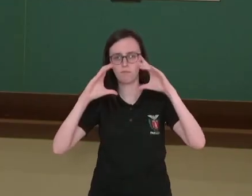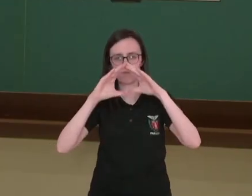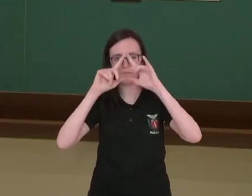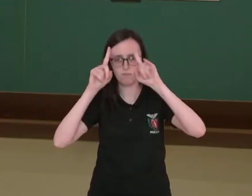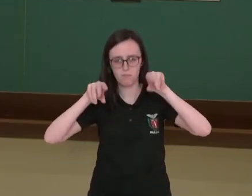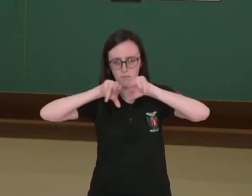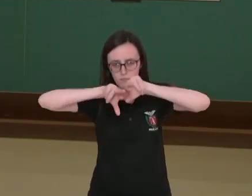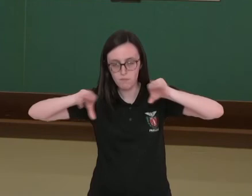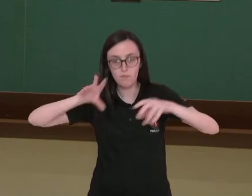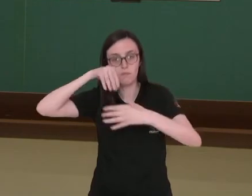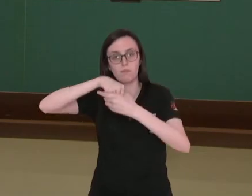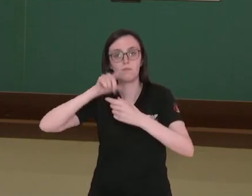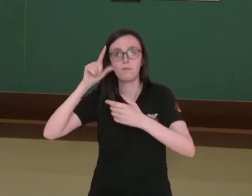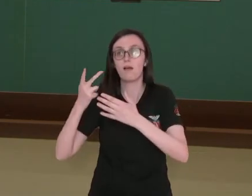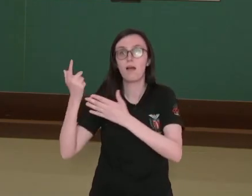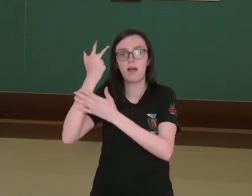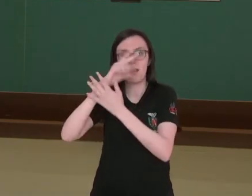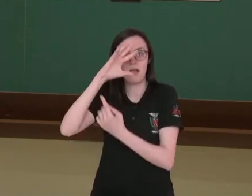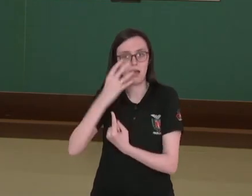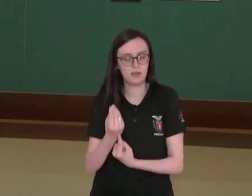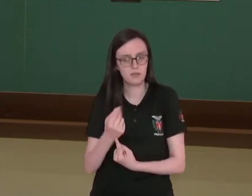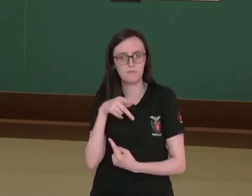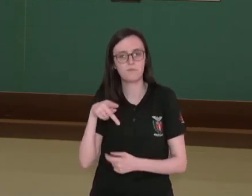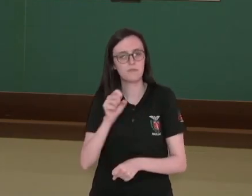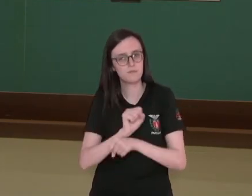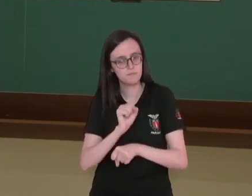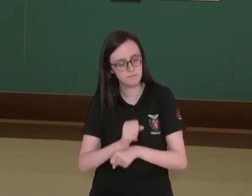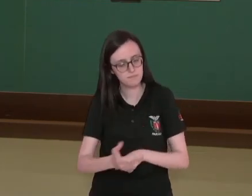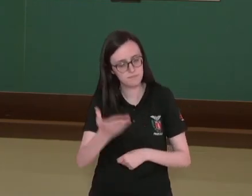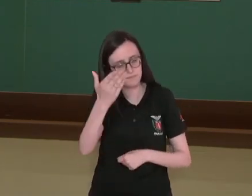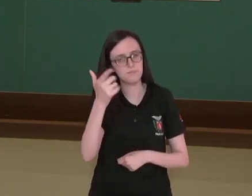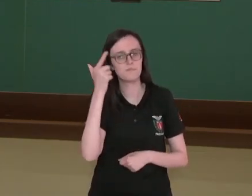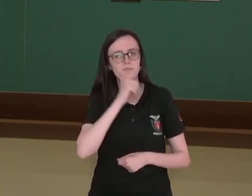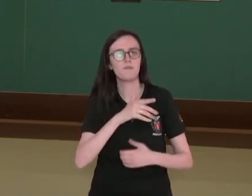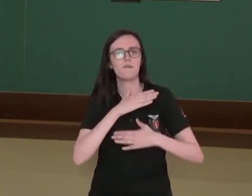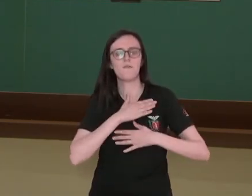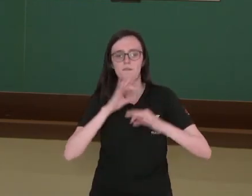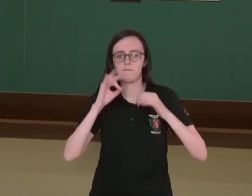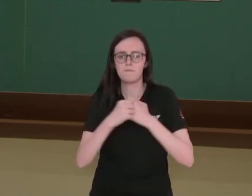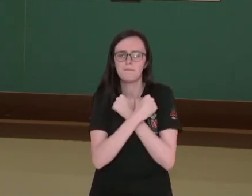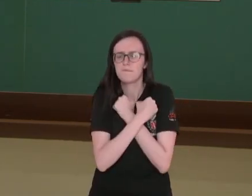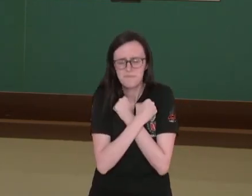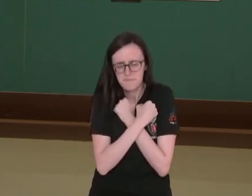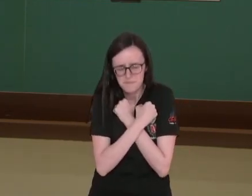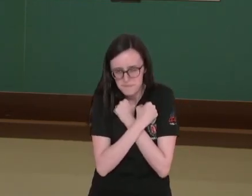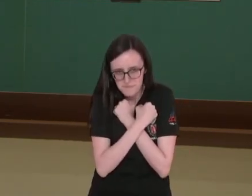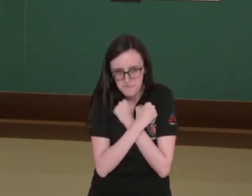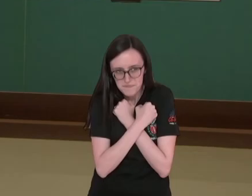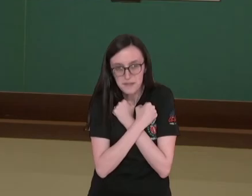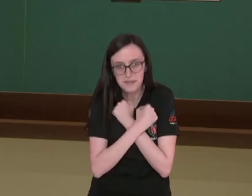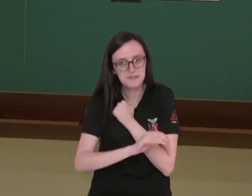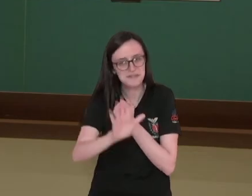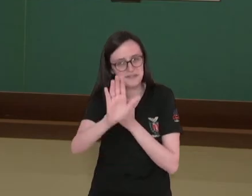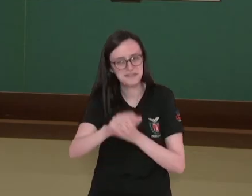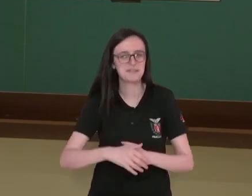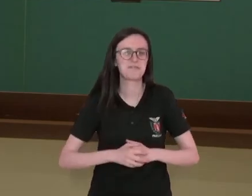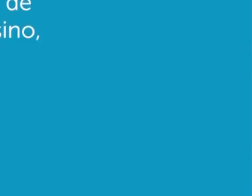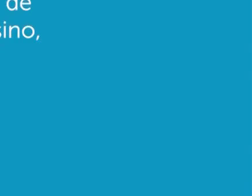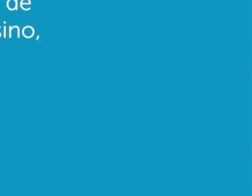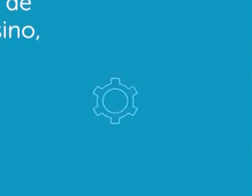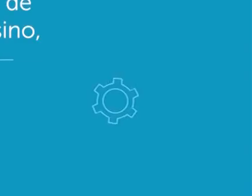nas obras de arte, isso mesmo. Então, a prof espera aí que vocês tenham gostado. Aquele abraço bem apertadinho, ó. Até mais!